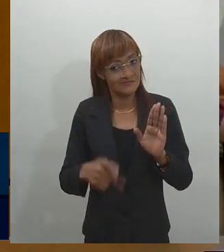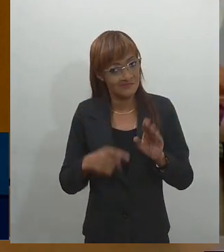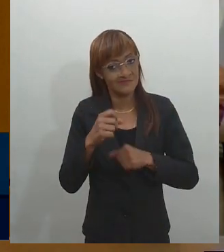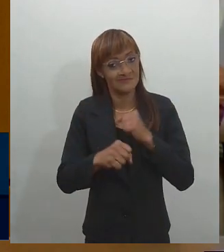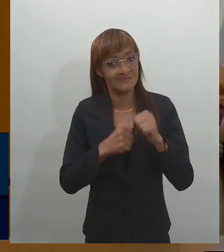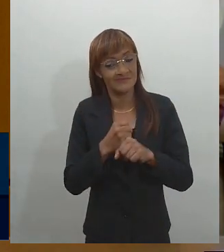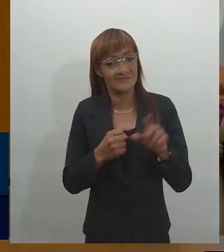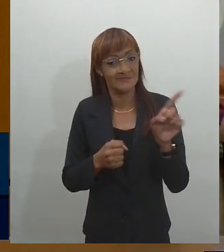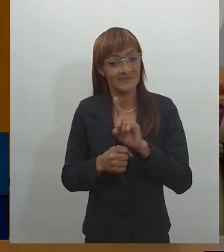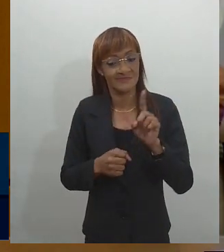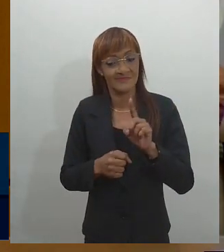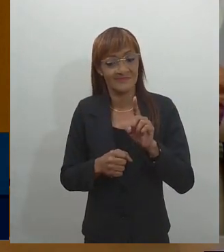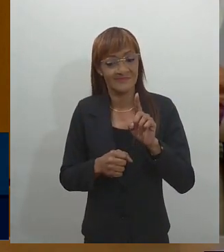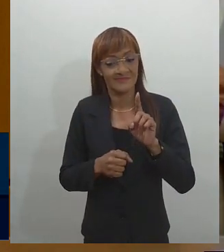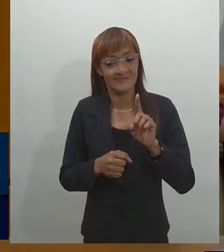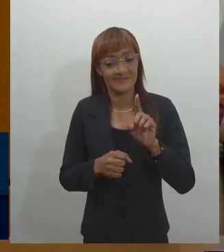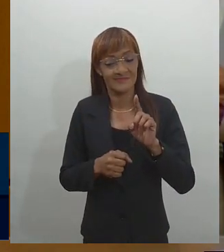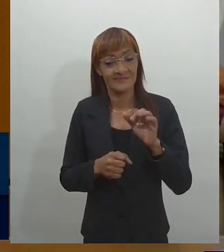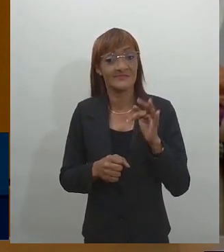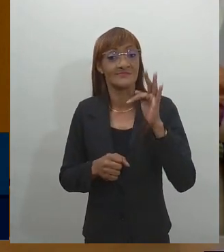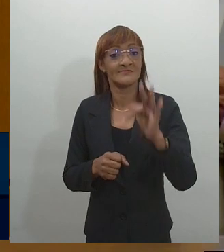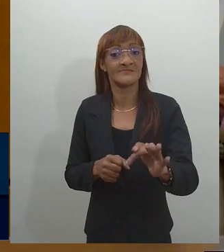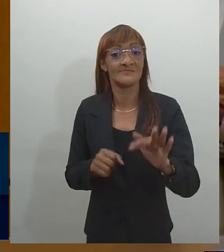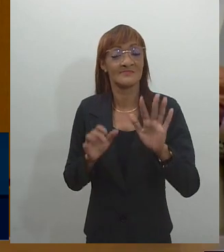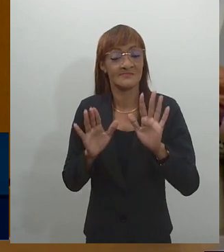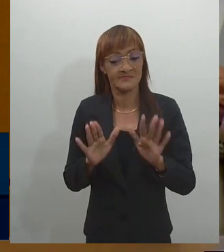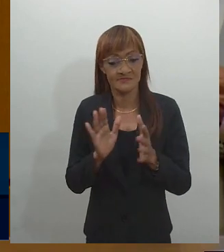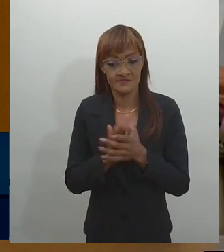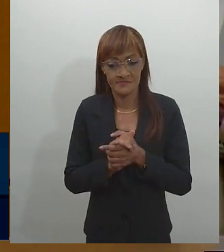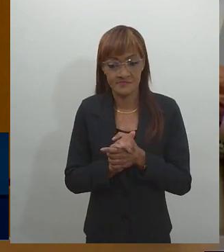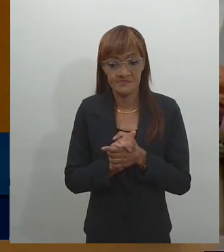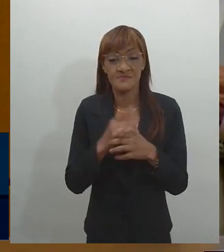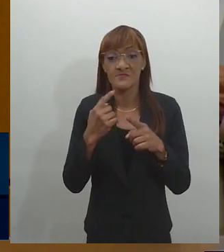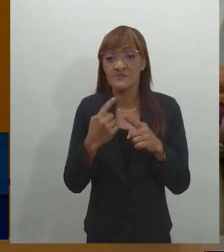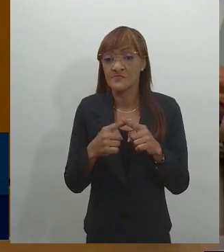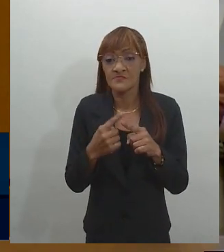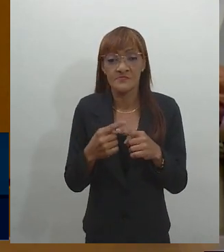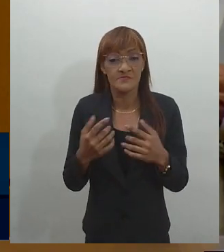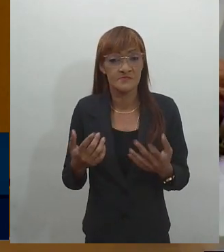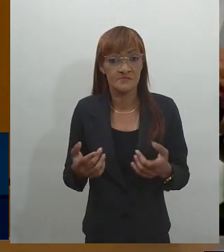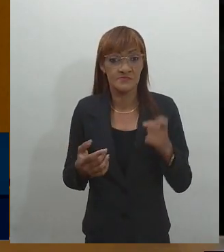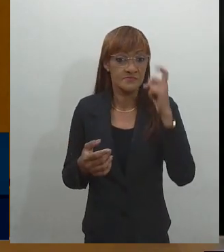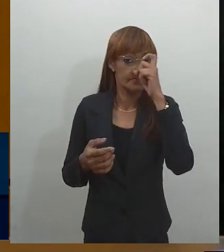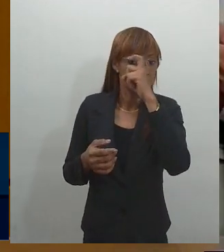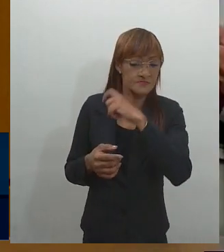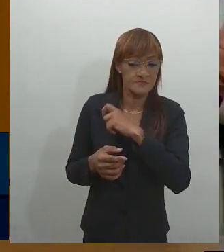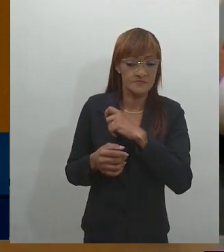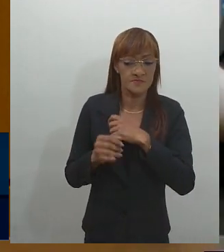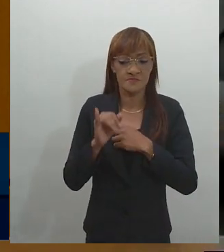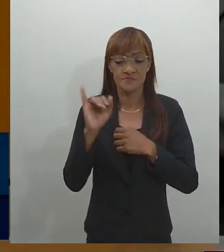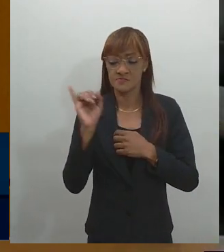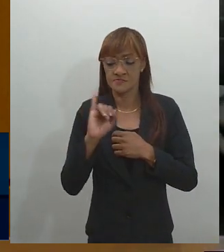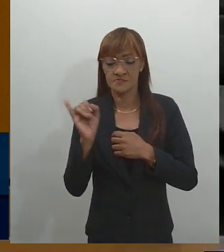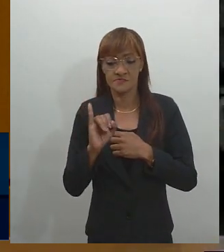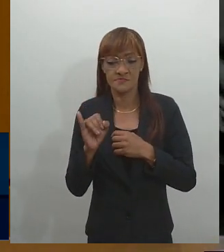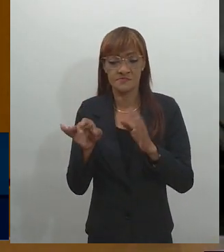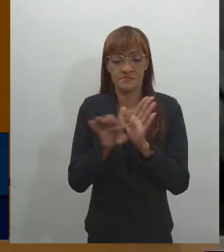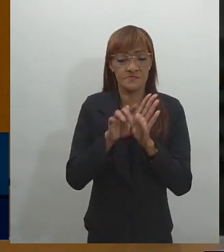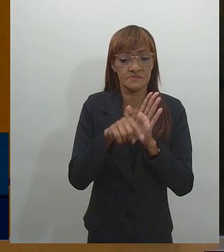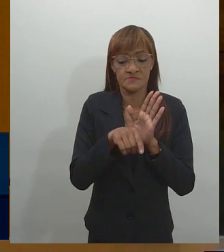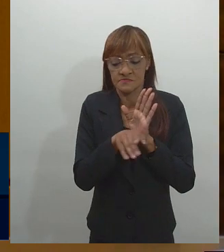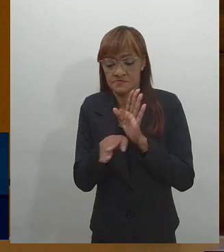virão pela frente ainda, porque dificulta muito. Quem está em Itabaianinha tem que passar, inclusive, naqueles desvios que são